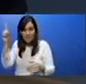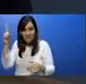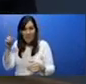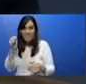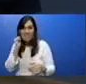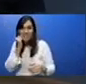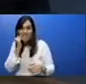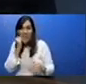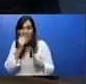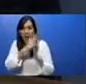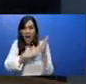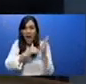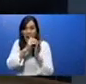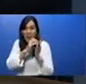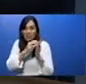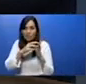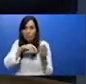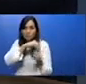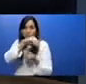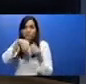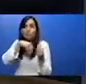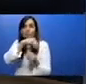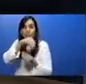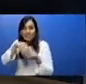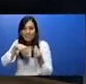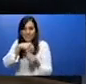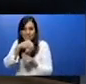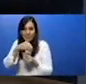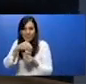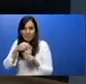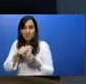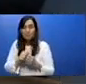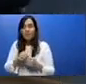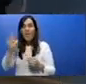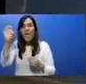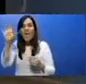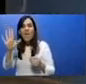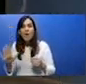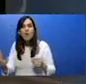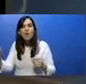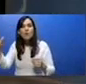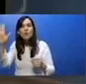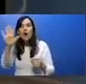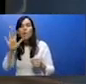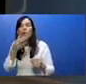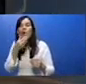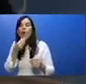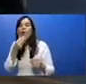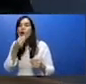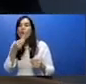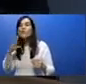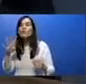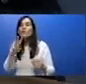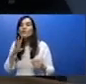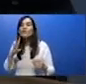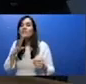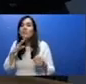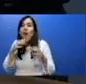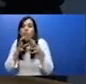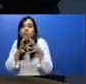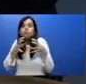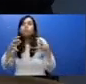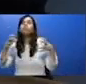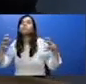misturava, tá, crianças? Assim, na Europa, os homens adquiriam um conhecimento